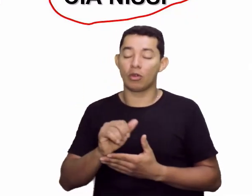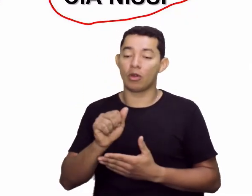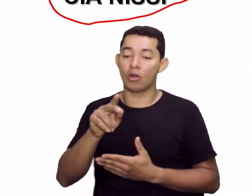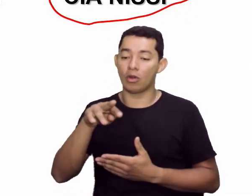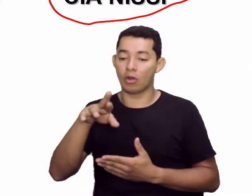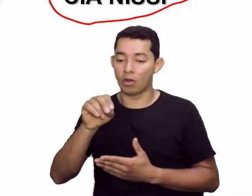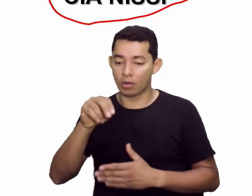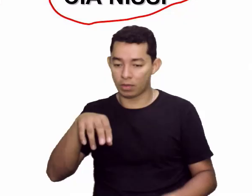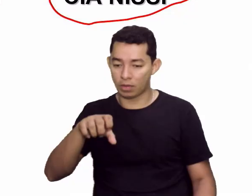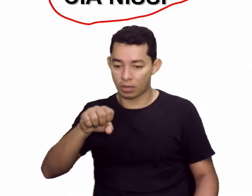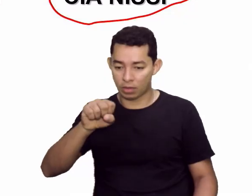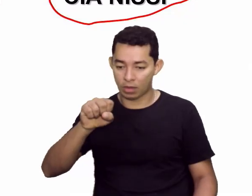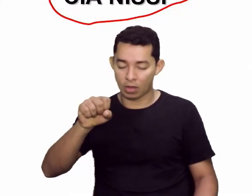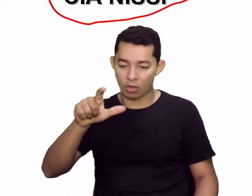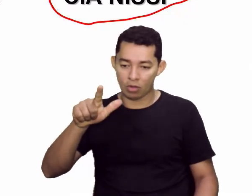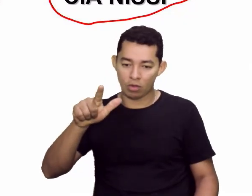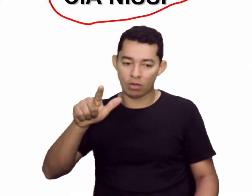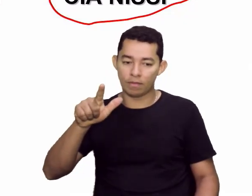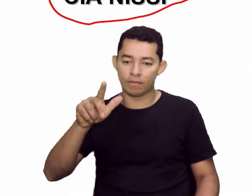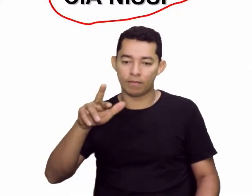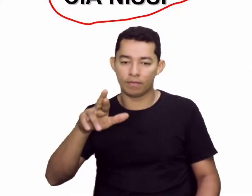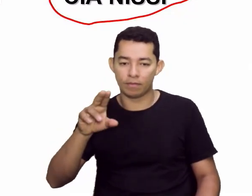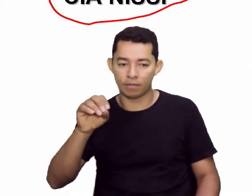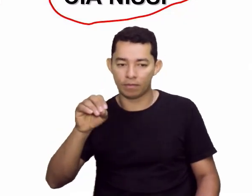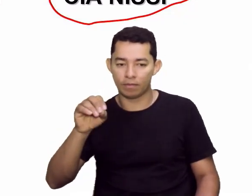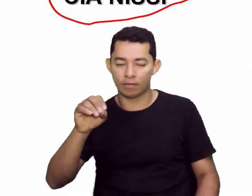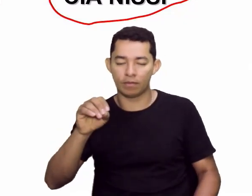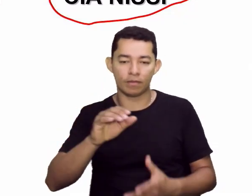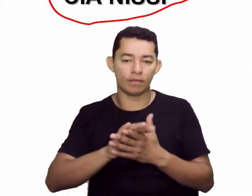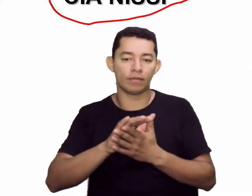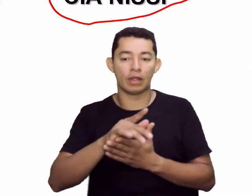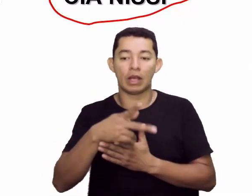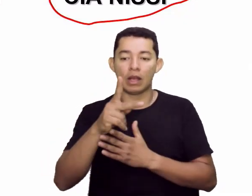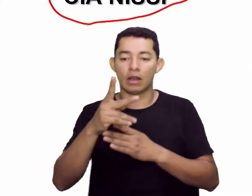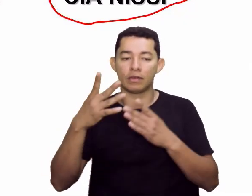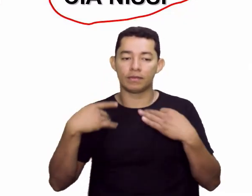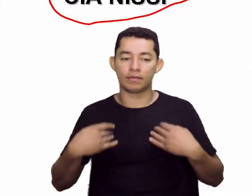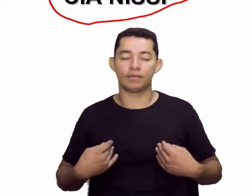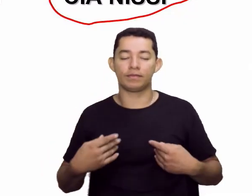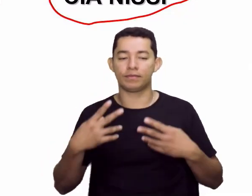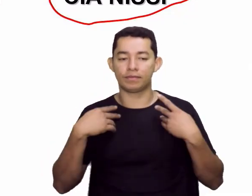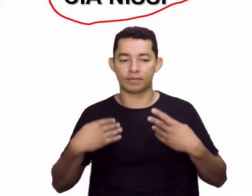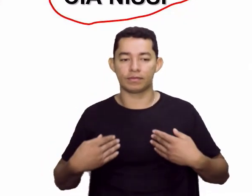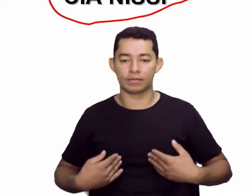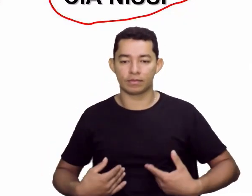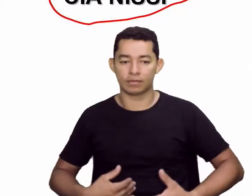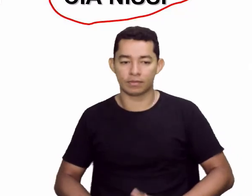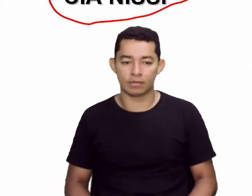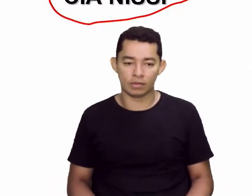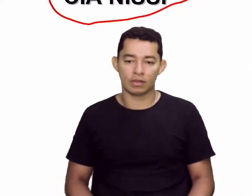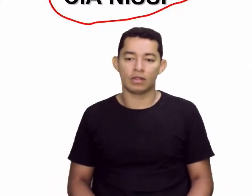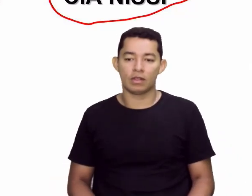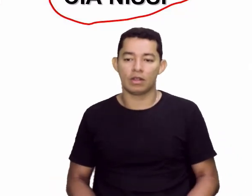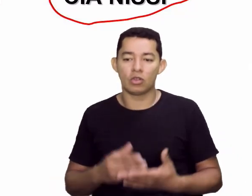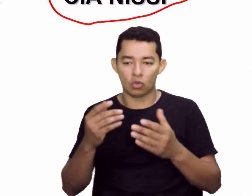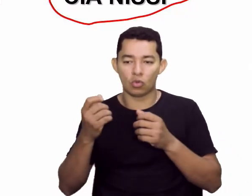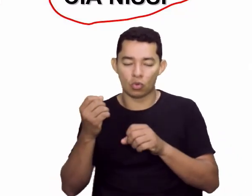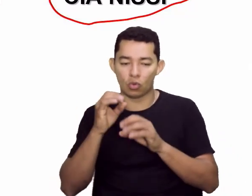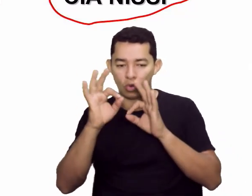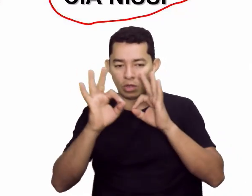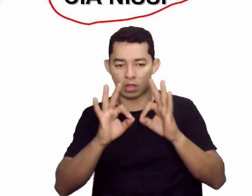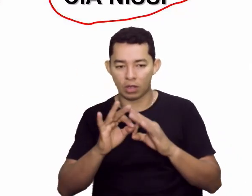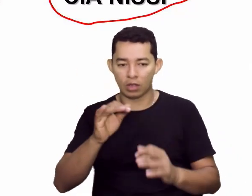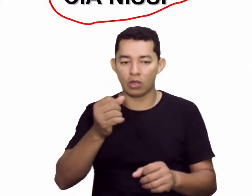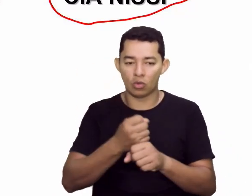Rodrigues e sua peça Vestido de Noivo, foi montada em 1943,